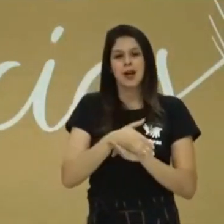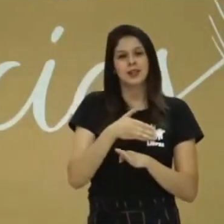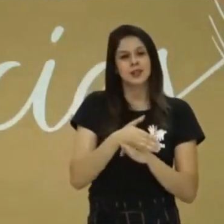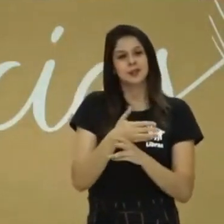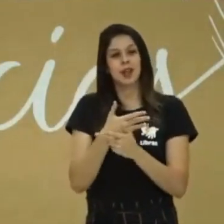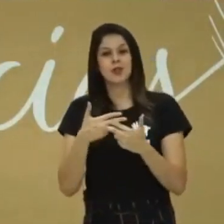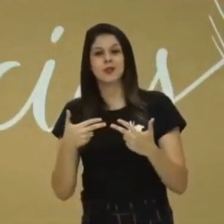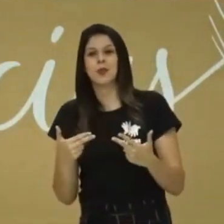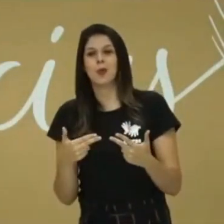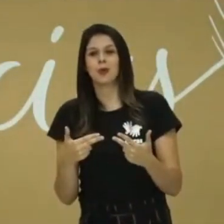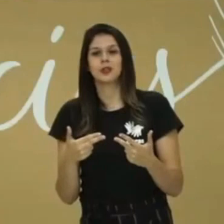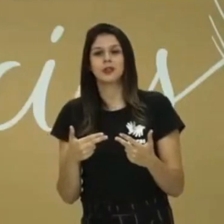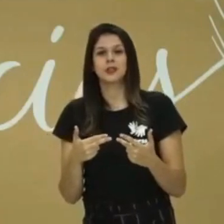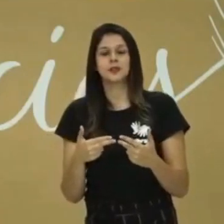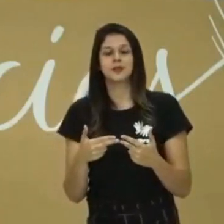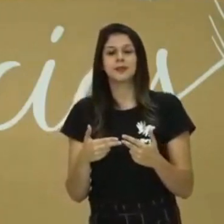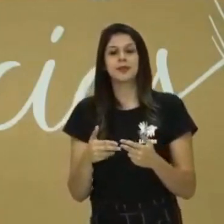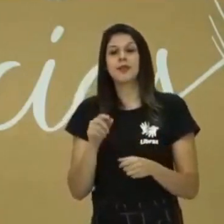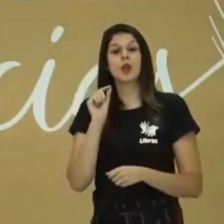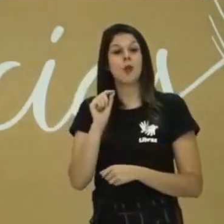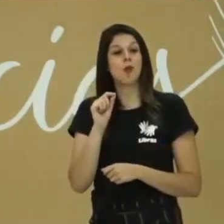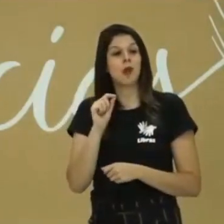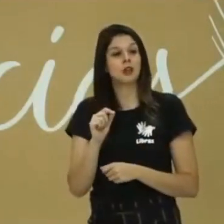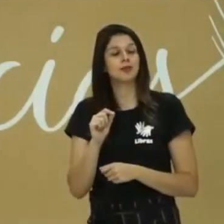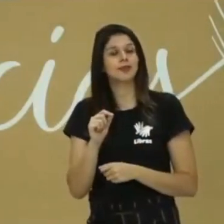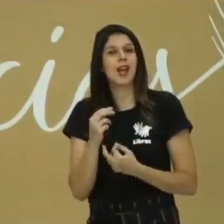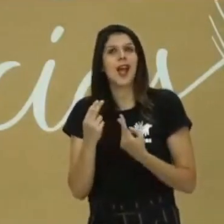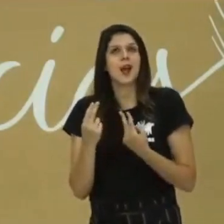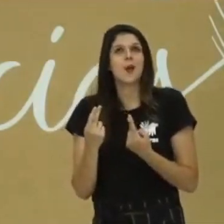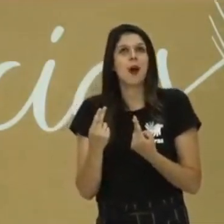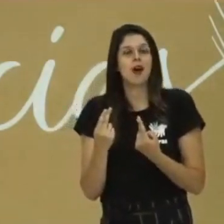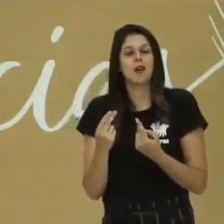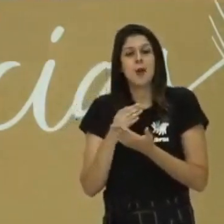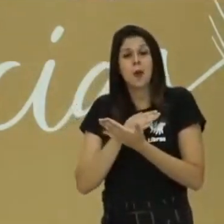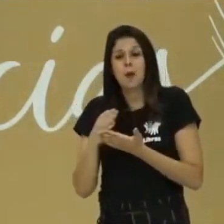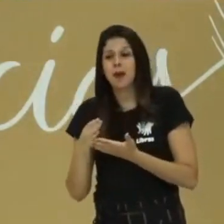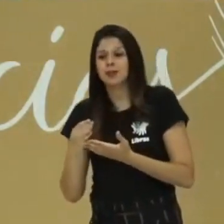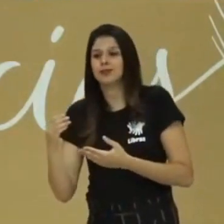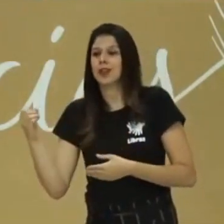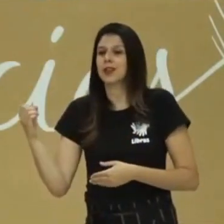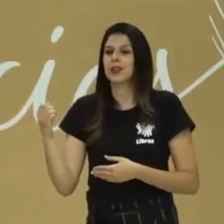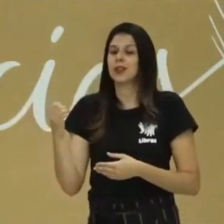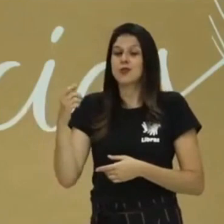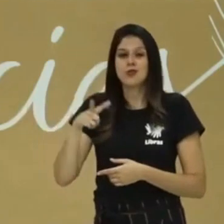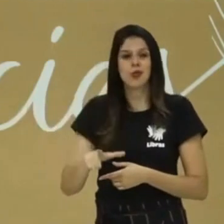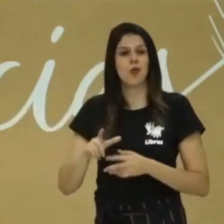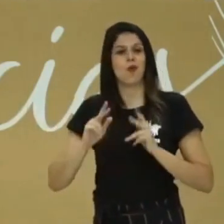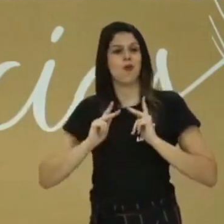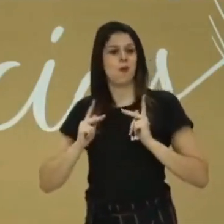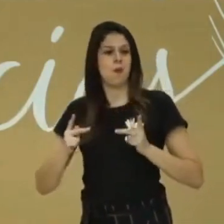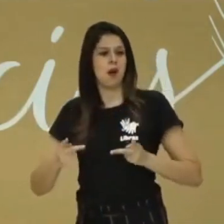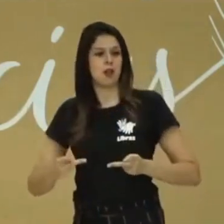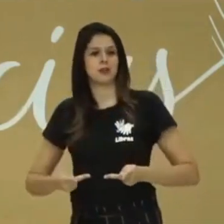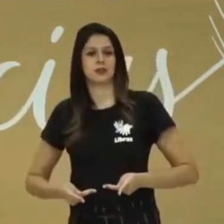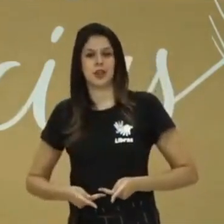nisso quê que te fazer um Grey reset é como reinstalar o Windows Windows novo como reinstalar o sistema